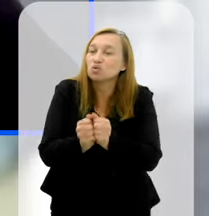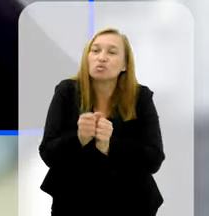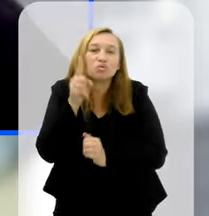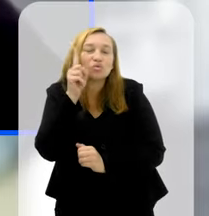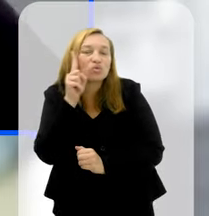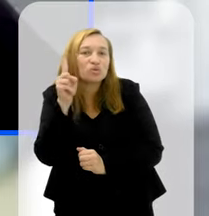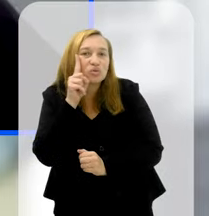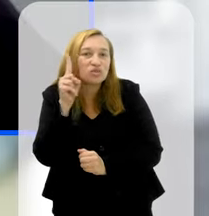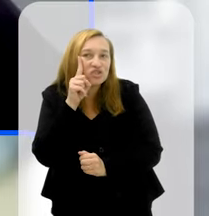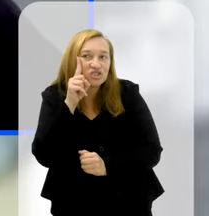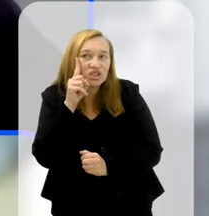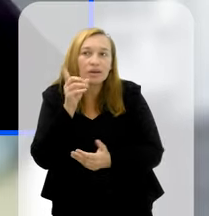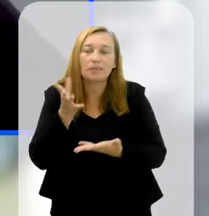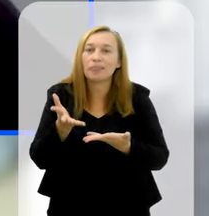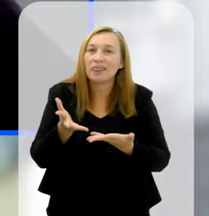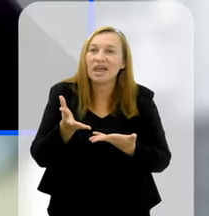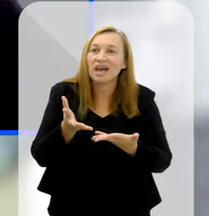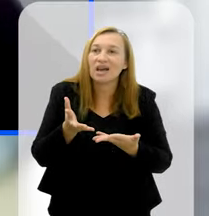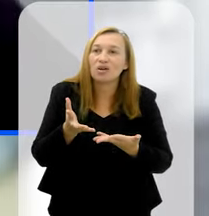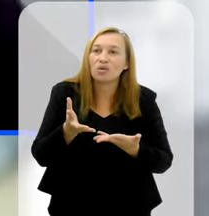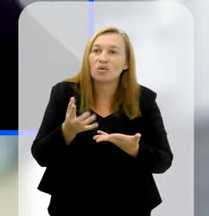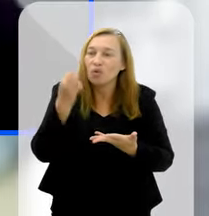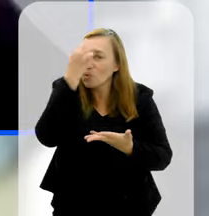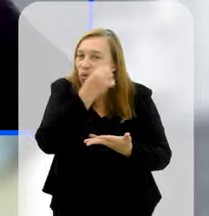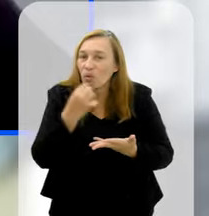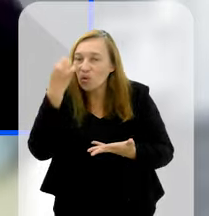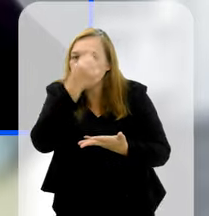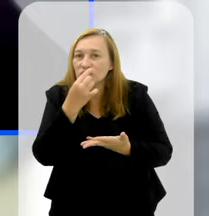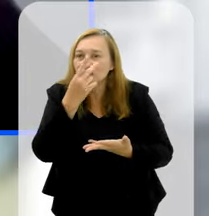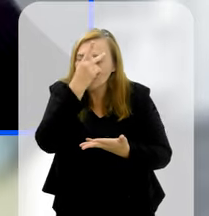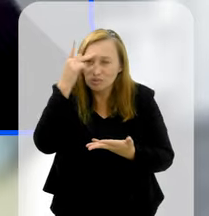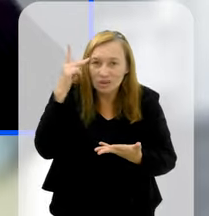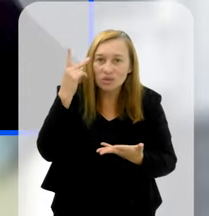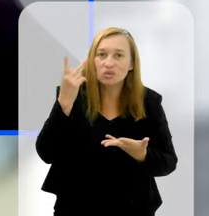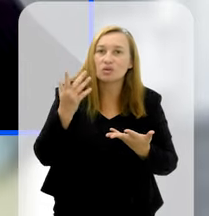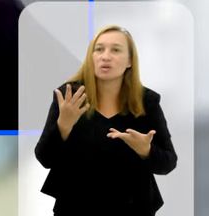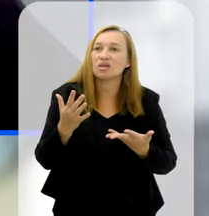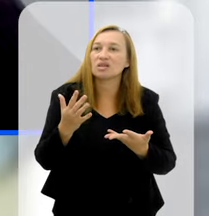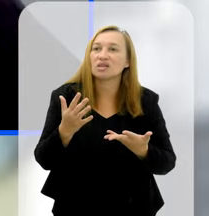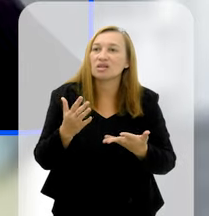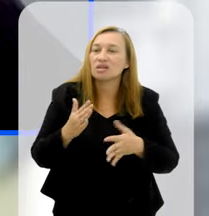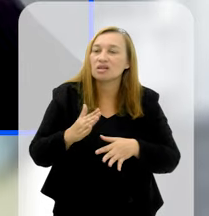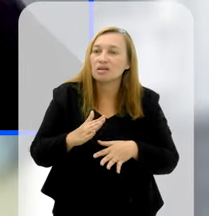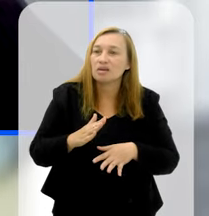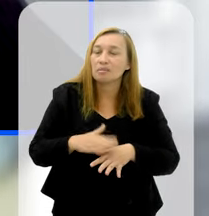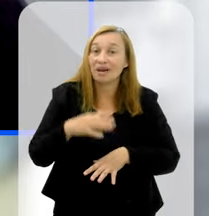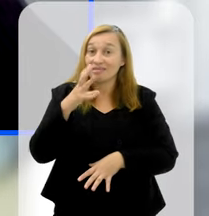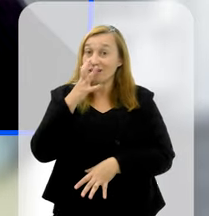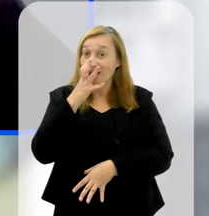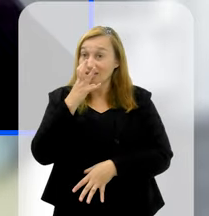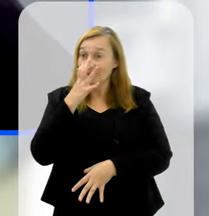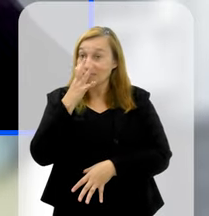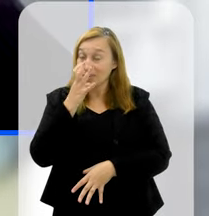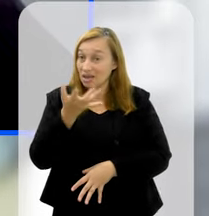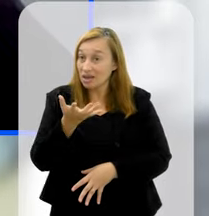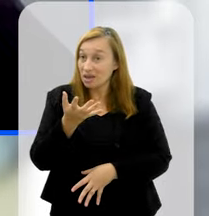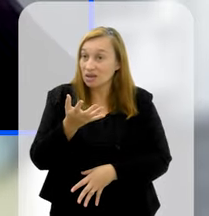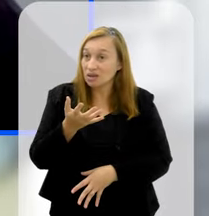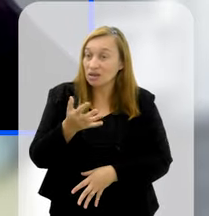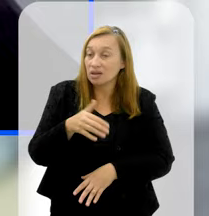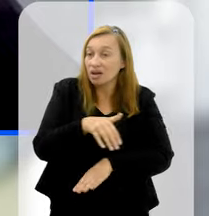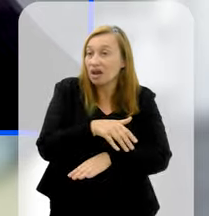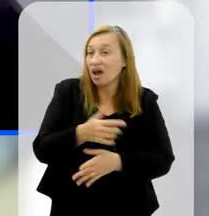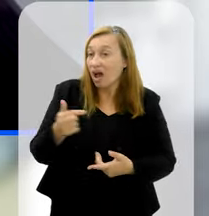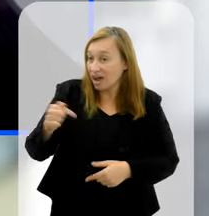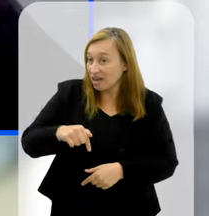estão juntas no dia a dia. O rosto das pessoas talvez seja algo que mais me impressiona.